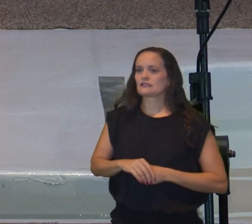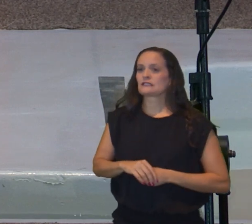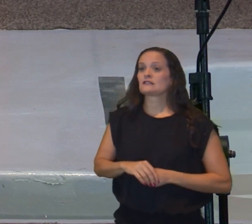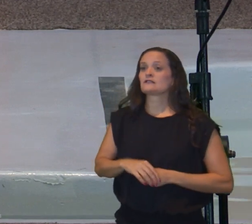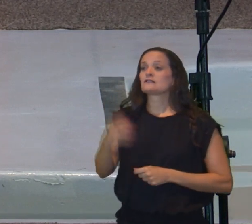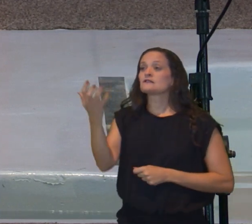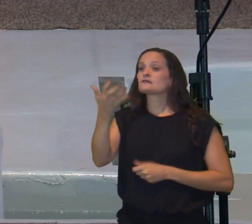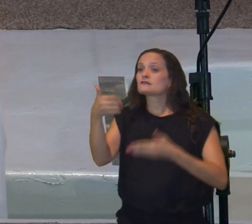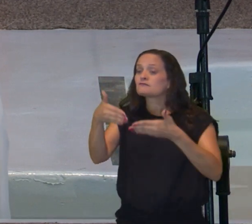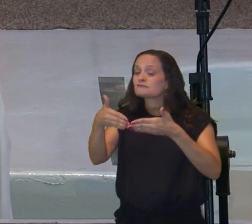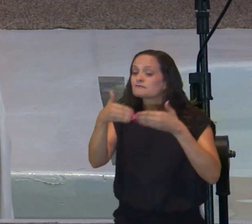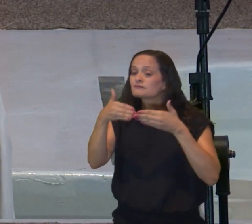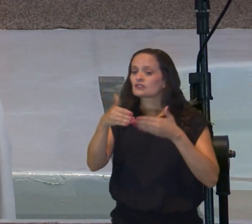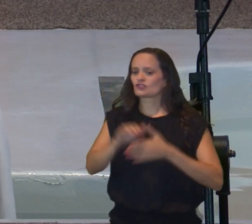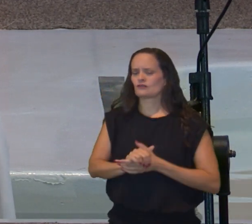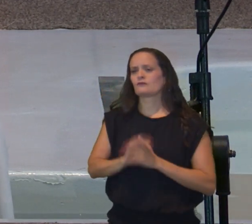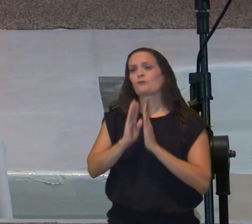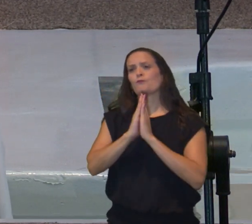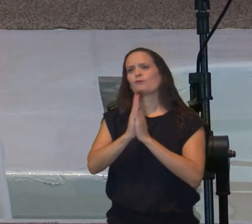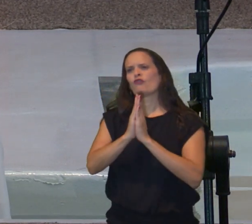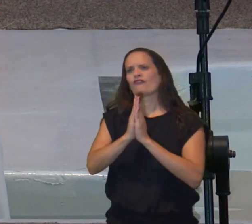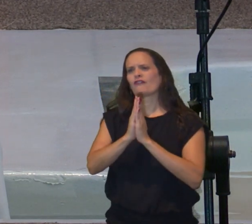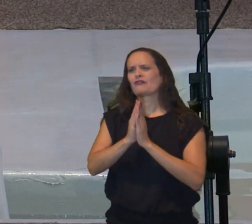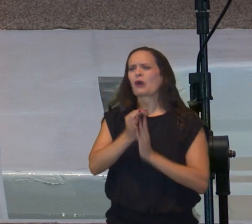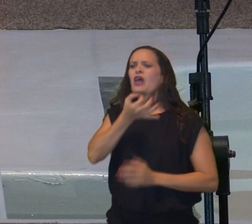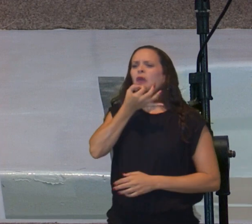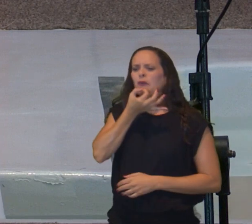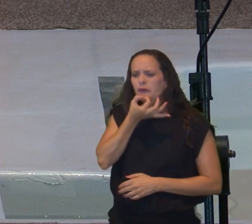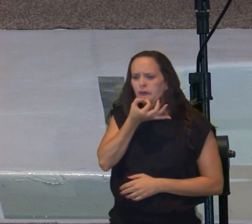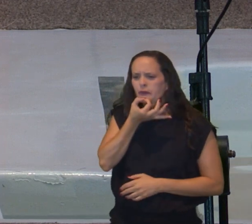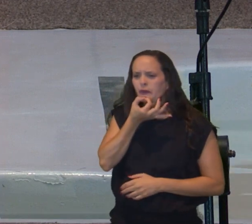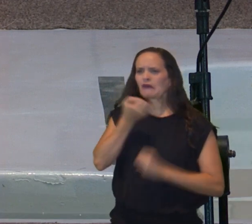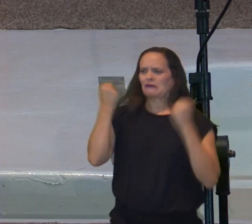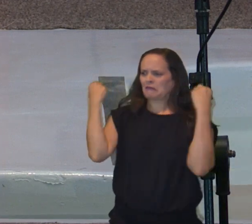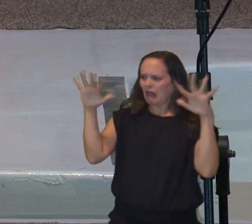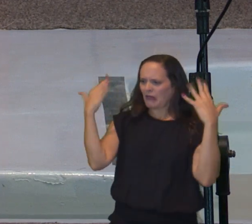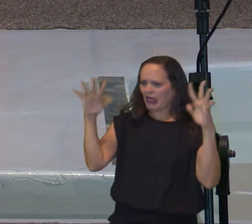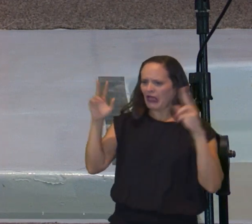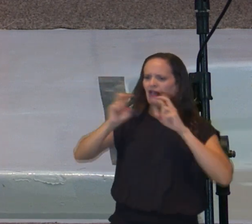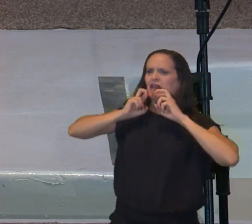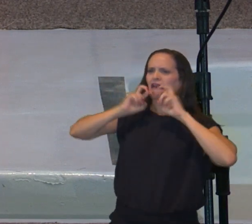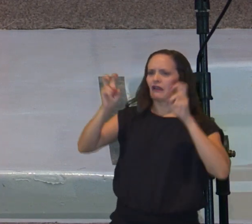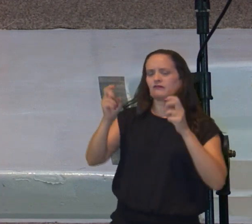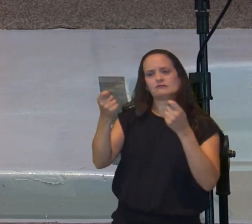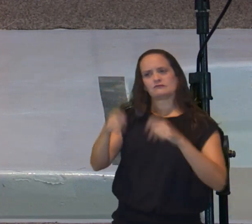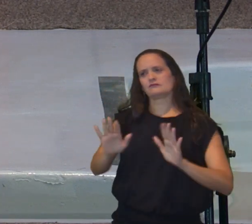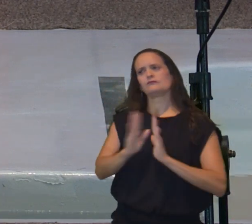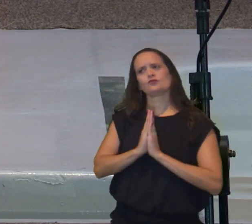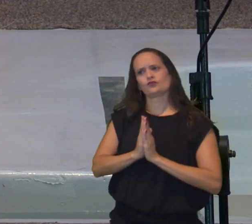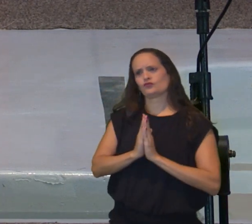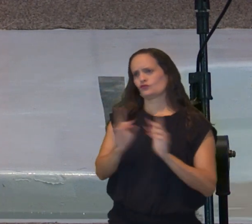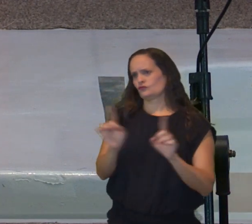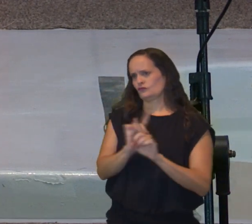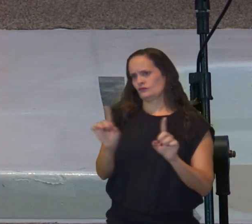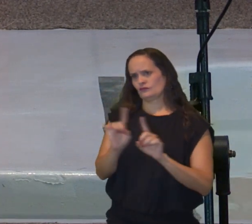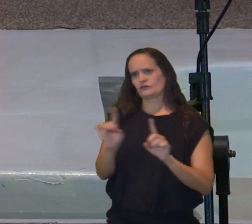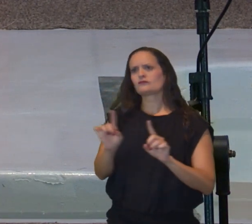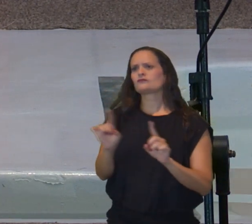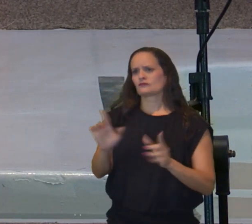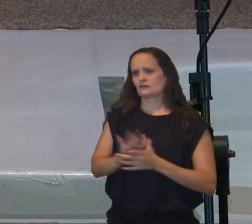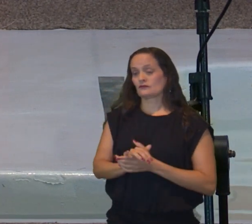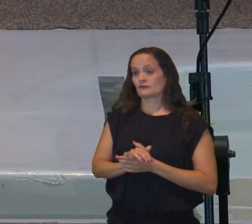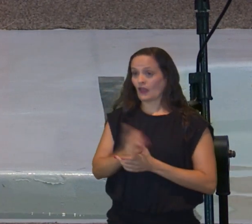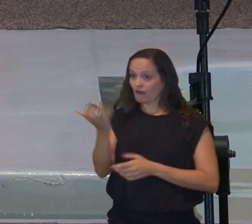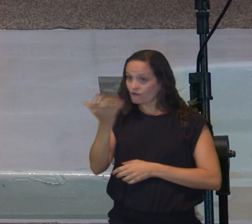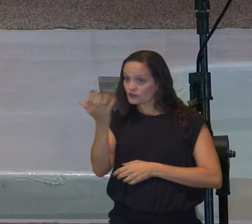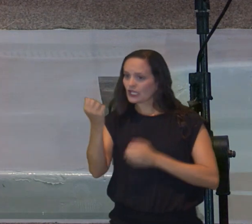e de solicitar que não houvesse assovios, que não houvesse nenhuma outra manifestação exagerada. Se o irmão desejar